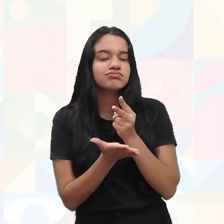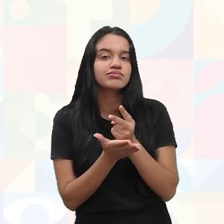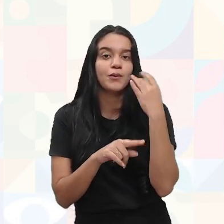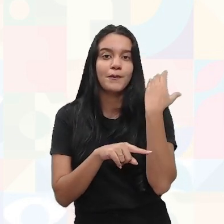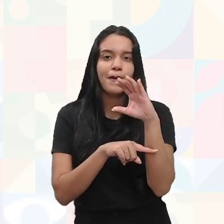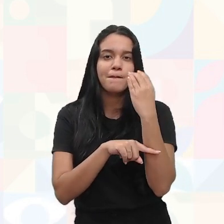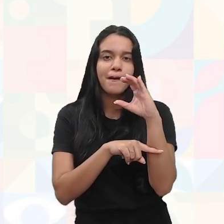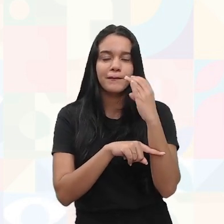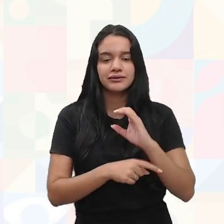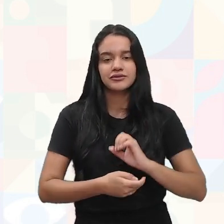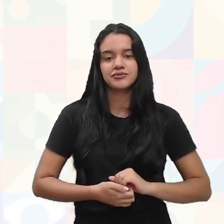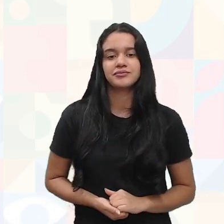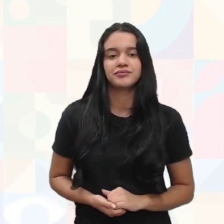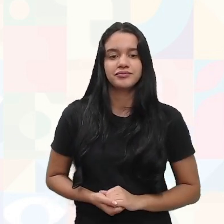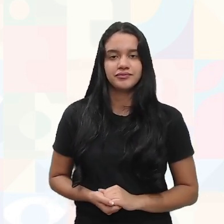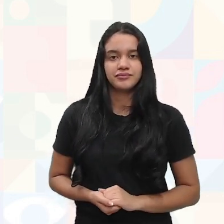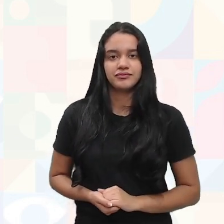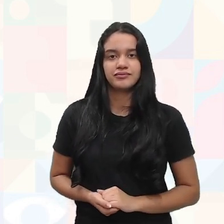posts.